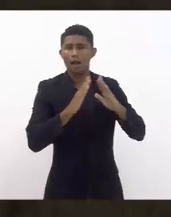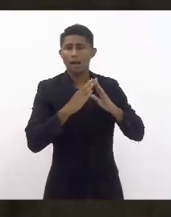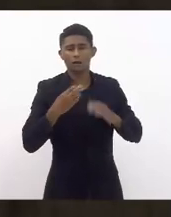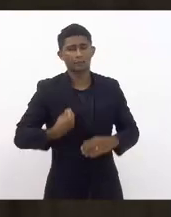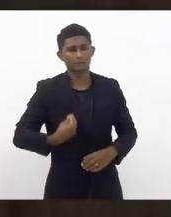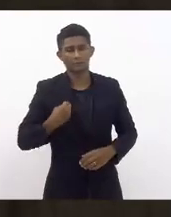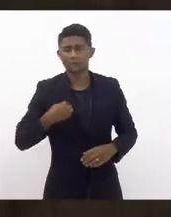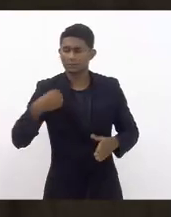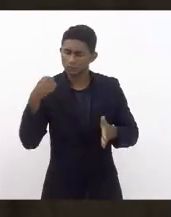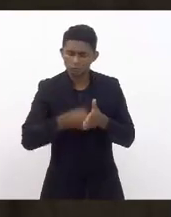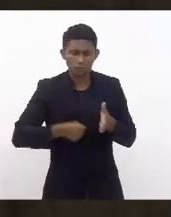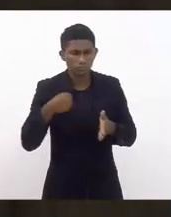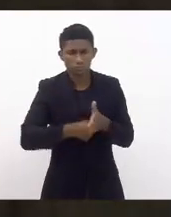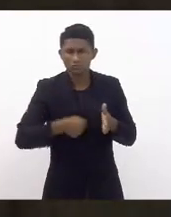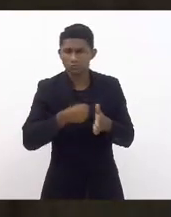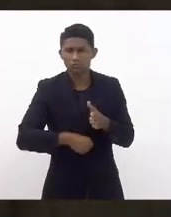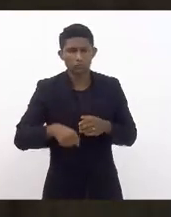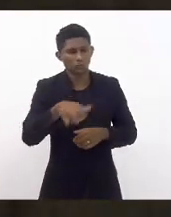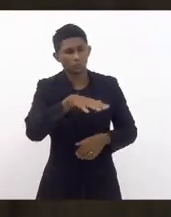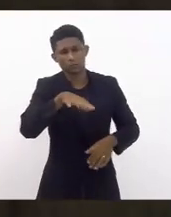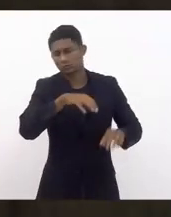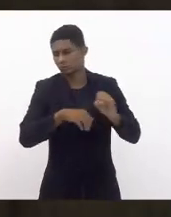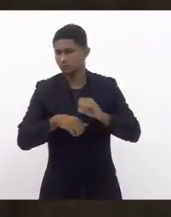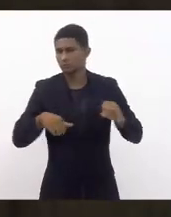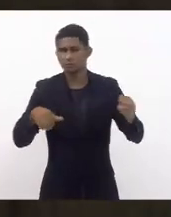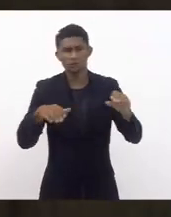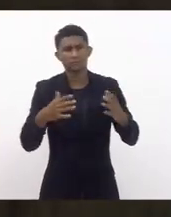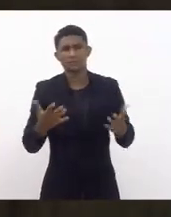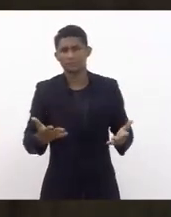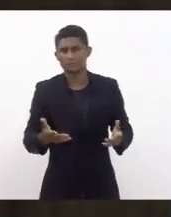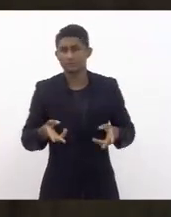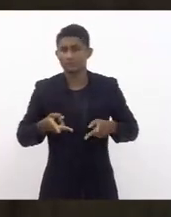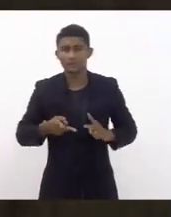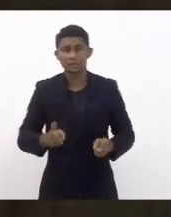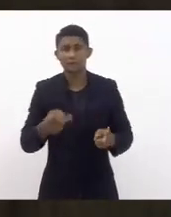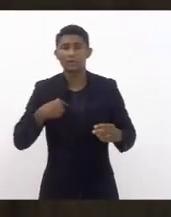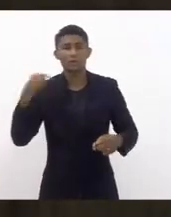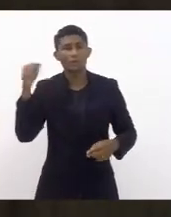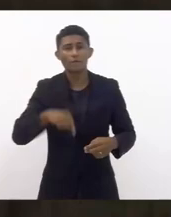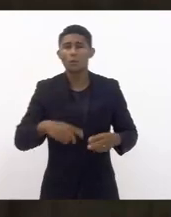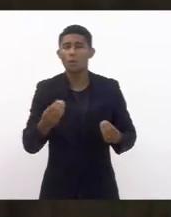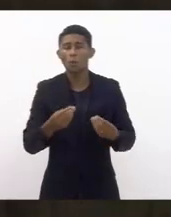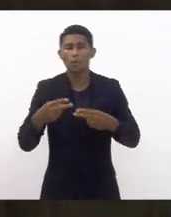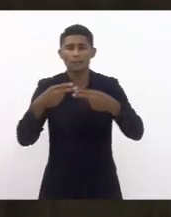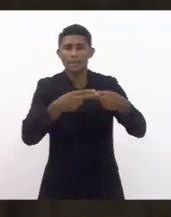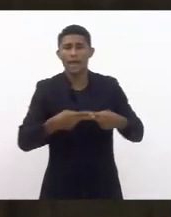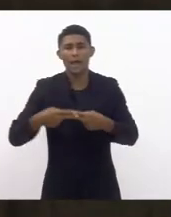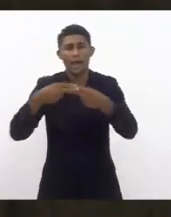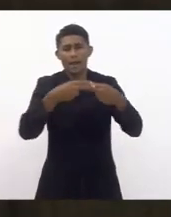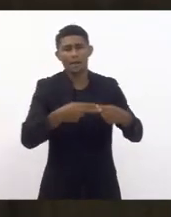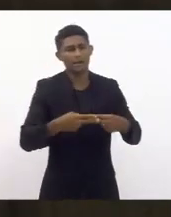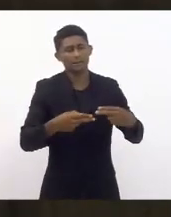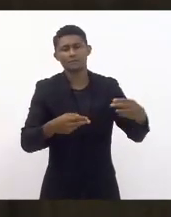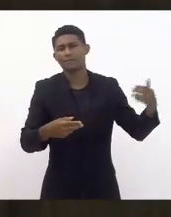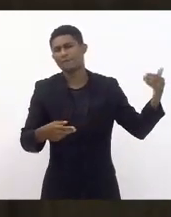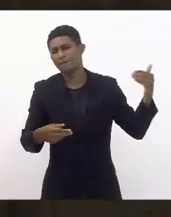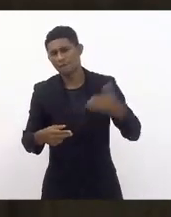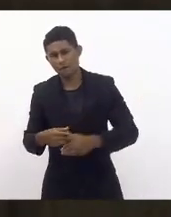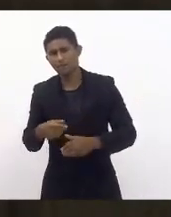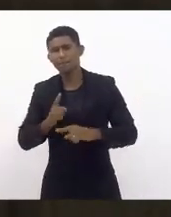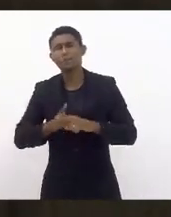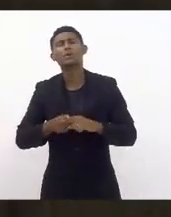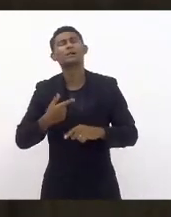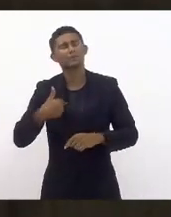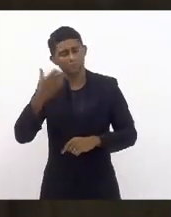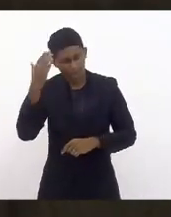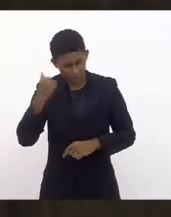pela Zona Oeste. Eu venho para cá a maior parte das vezes de trem, de metrô, que eu conheço a realidade do povo sofrido da minha